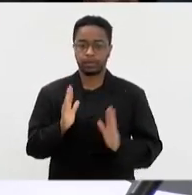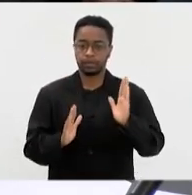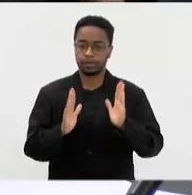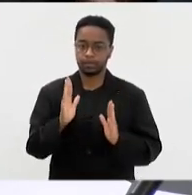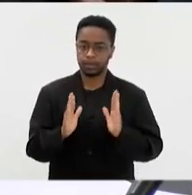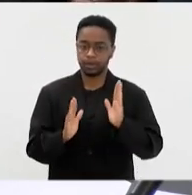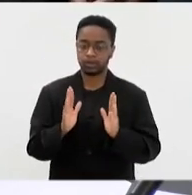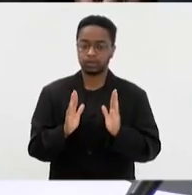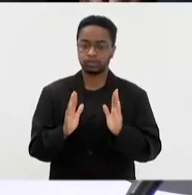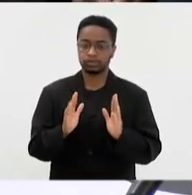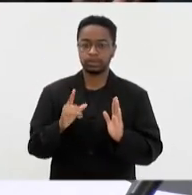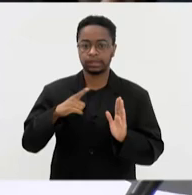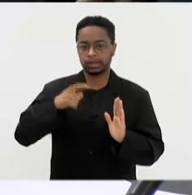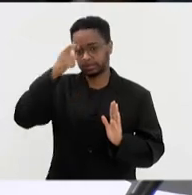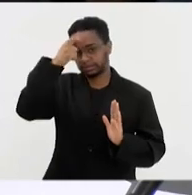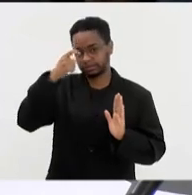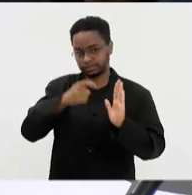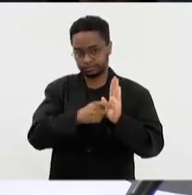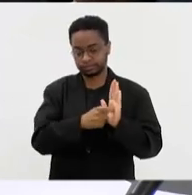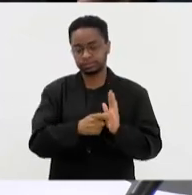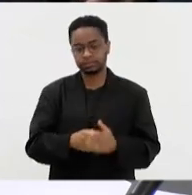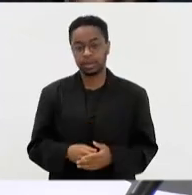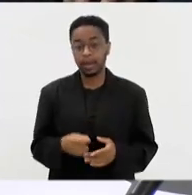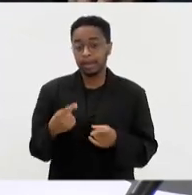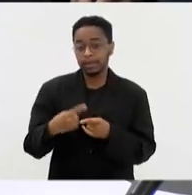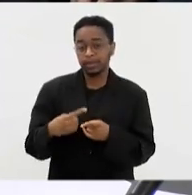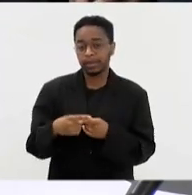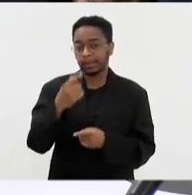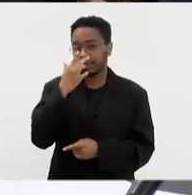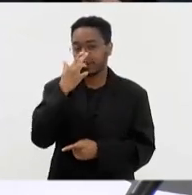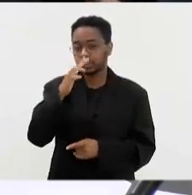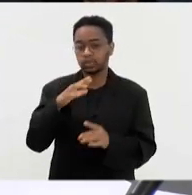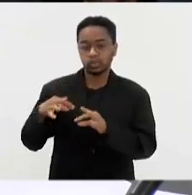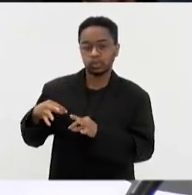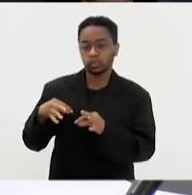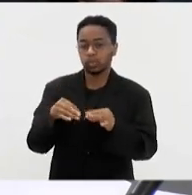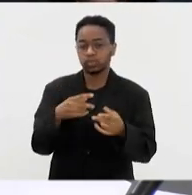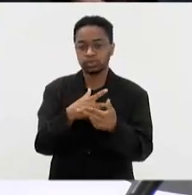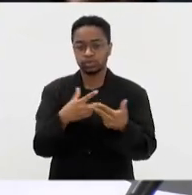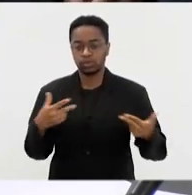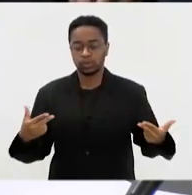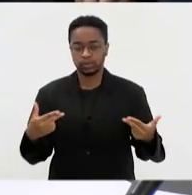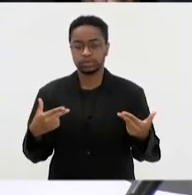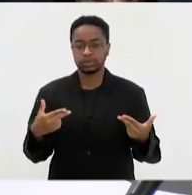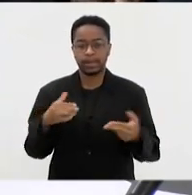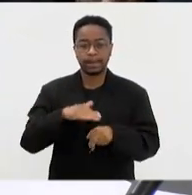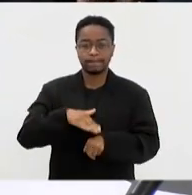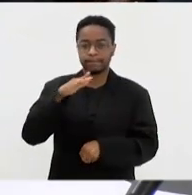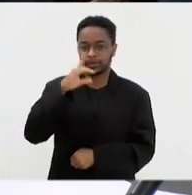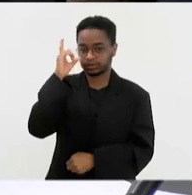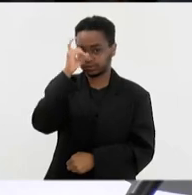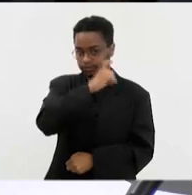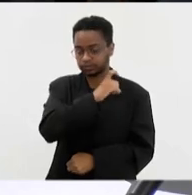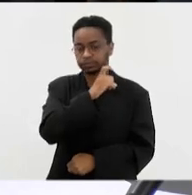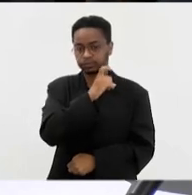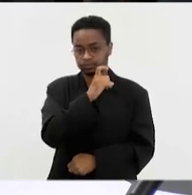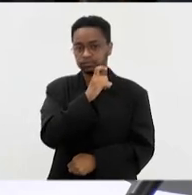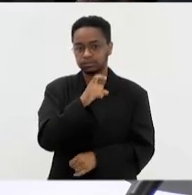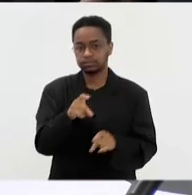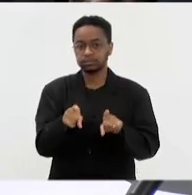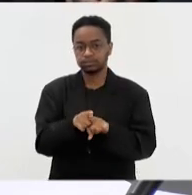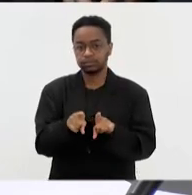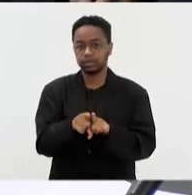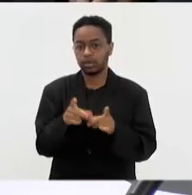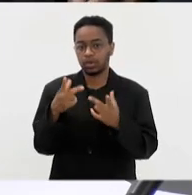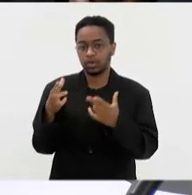de inteligência artificial, onde tudo vai ser mais difícil E como bem